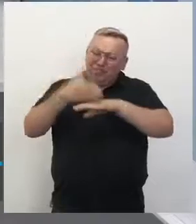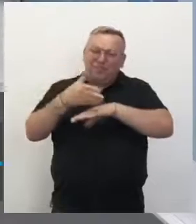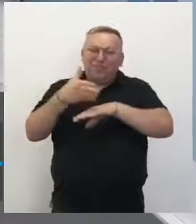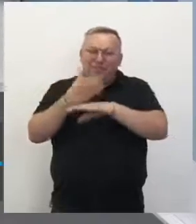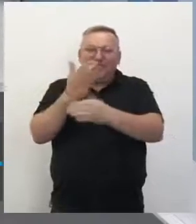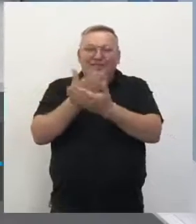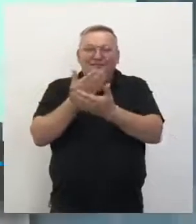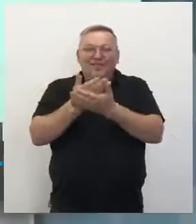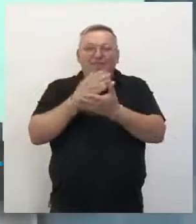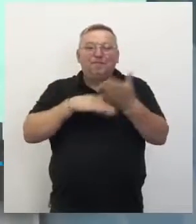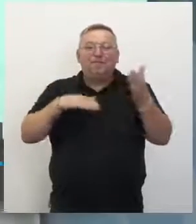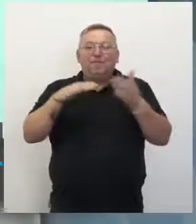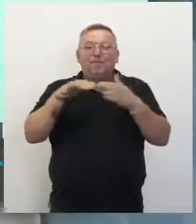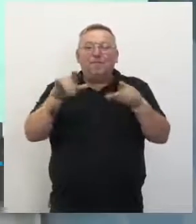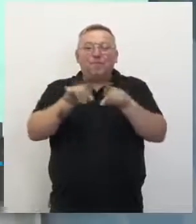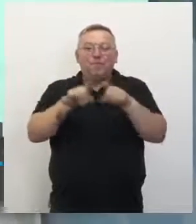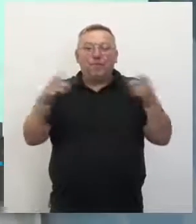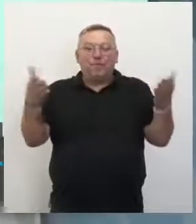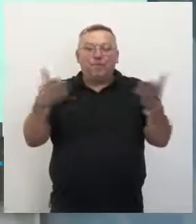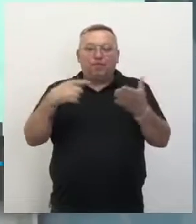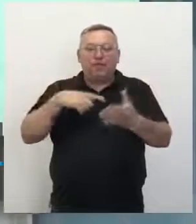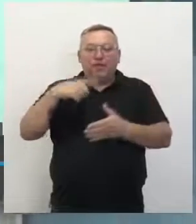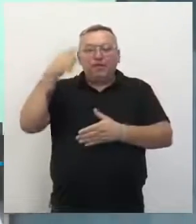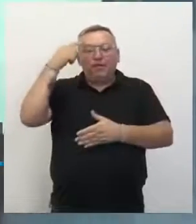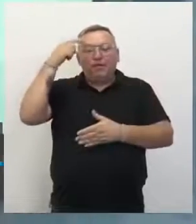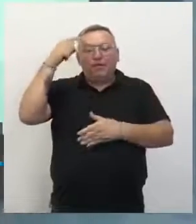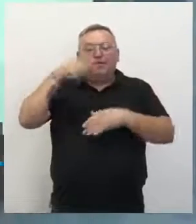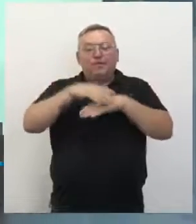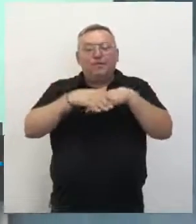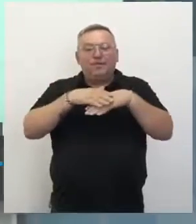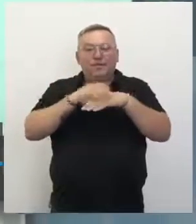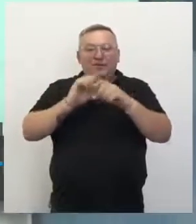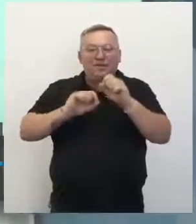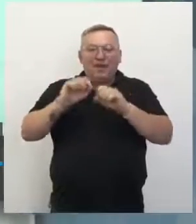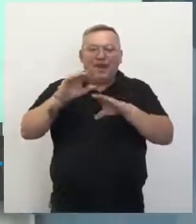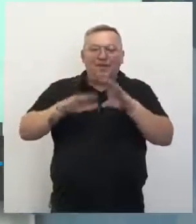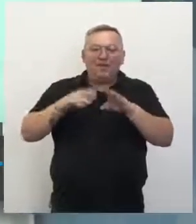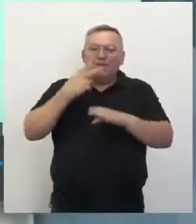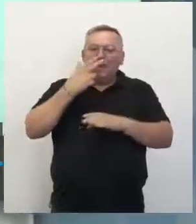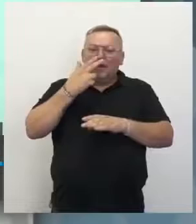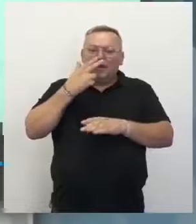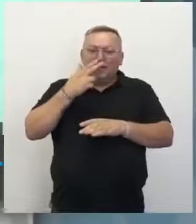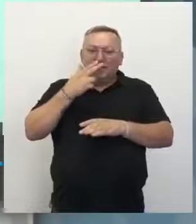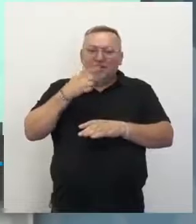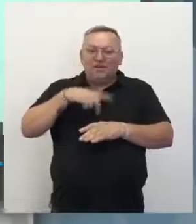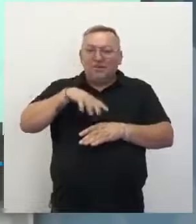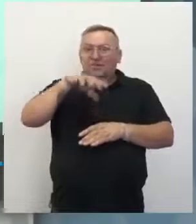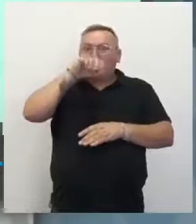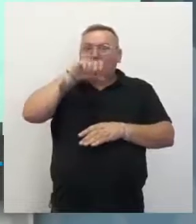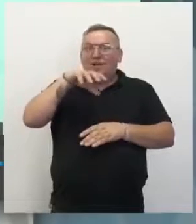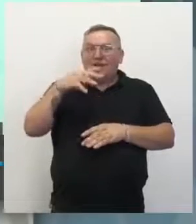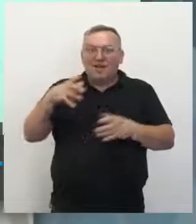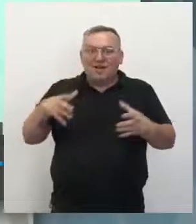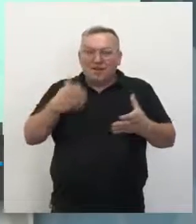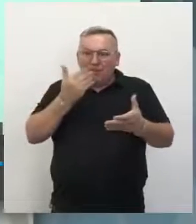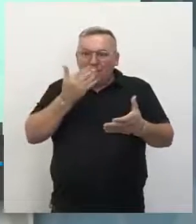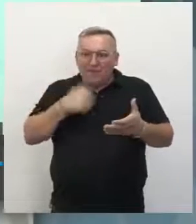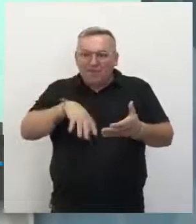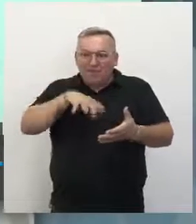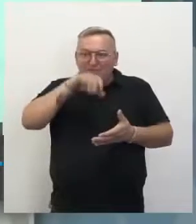de todos aí. E assim, até eu e o Magno estávamos conversando aqui, né? Que às vezes dá a impressão que começa até no olfato, né? Você sente o cheiro da comida,